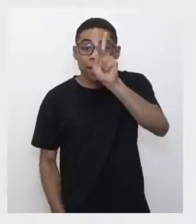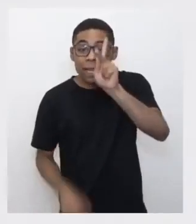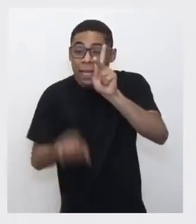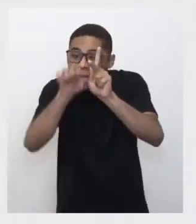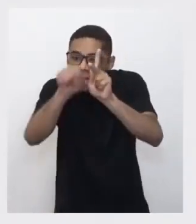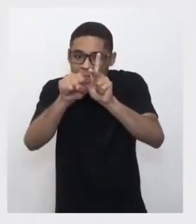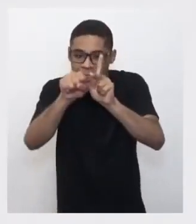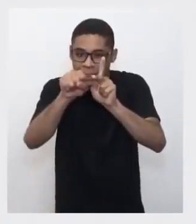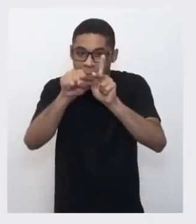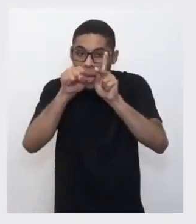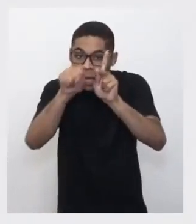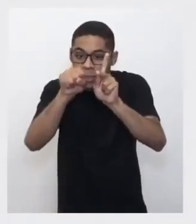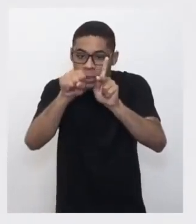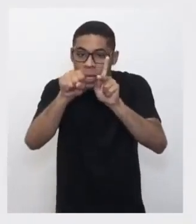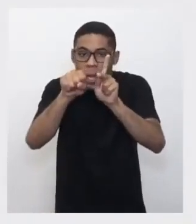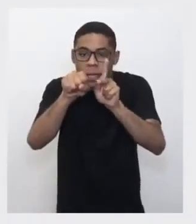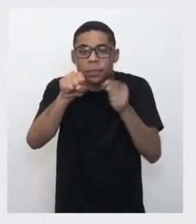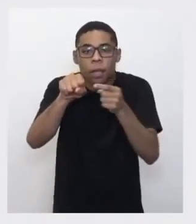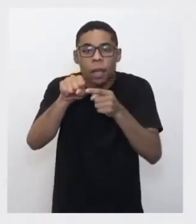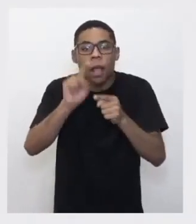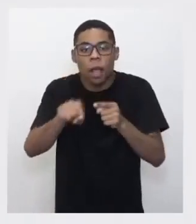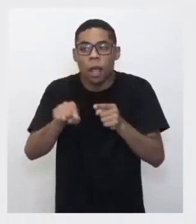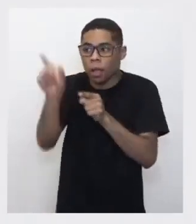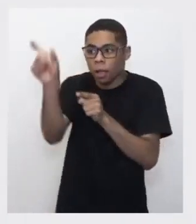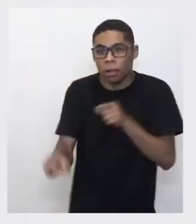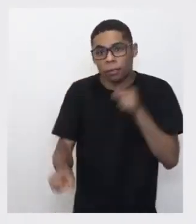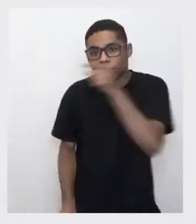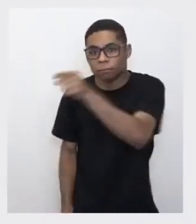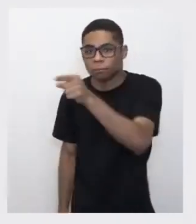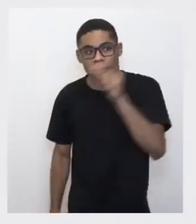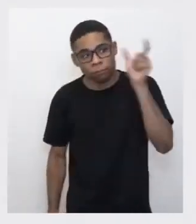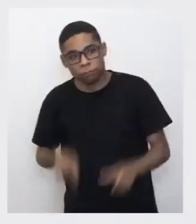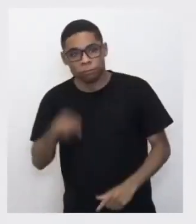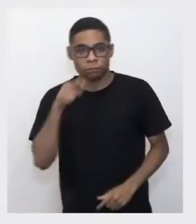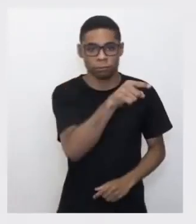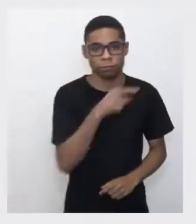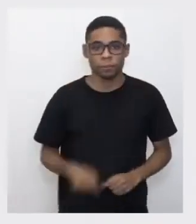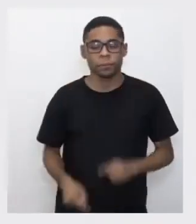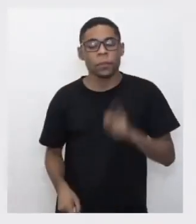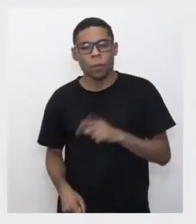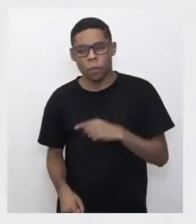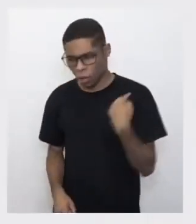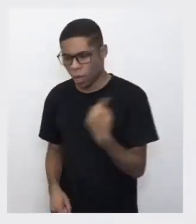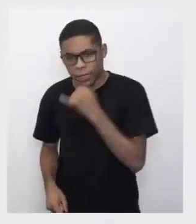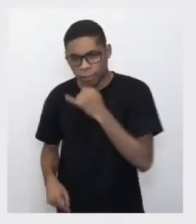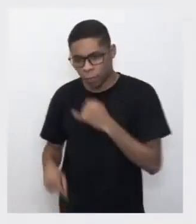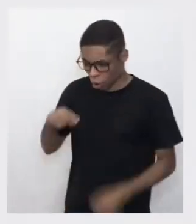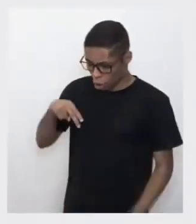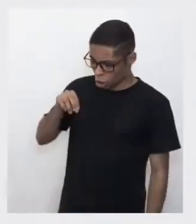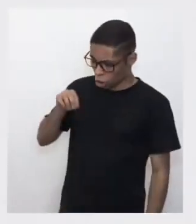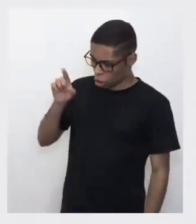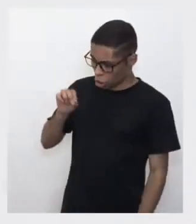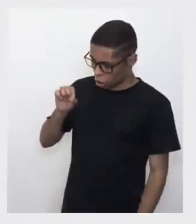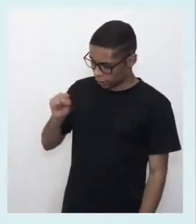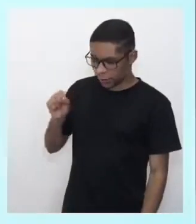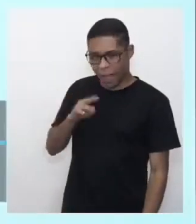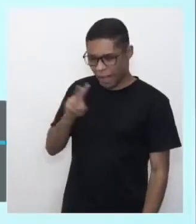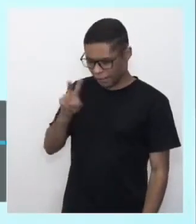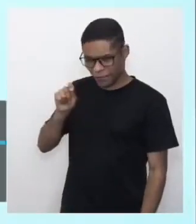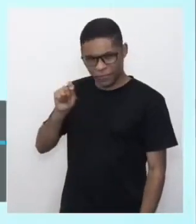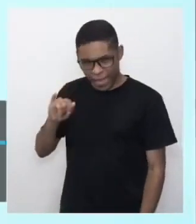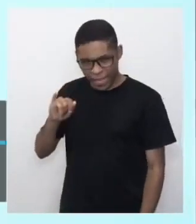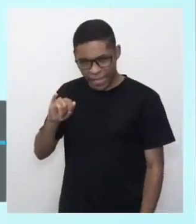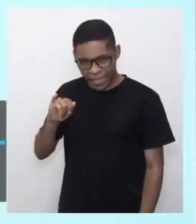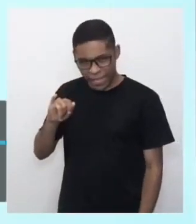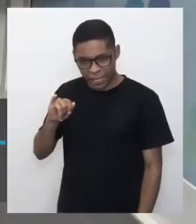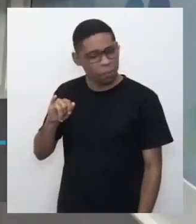esse S aí é o S de verbo conjugado. Como em português, né, Ed? Eu posso falar nós vai? Não, nós vamos. Nós vamos, né? Eu